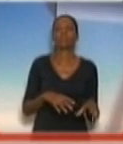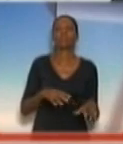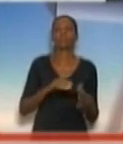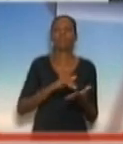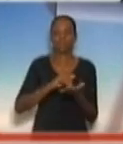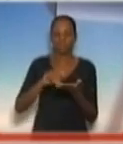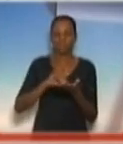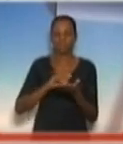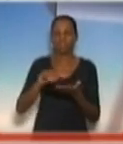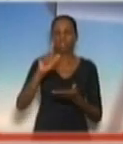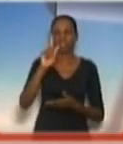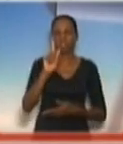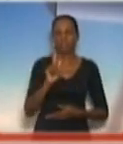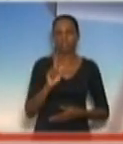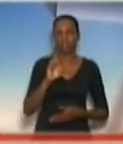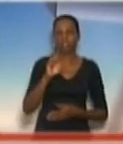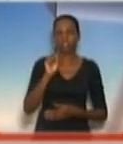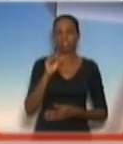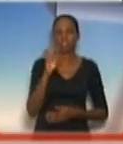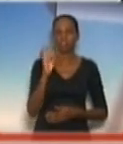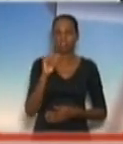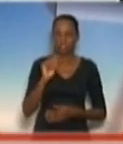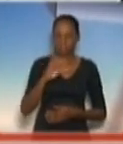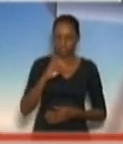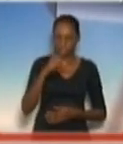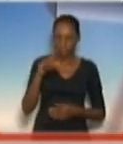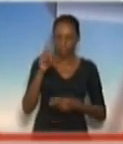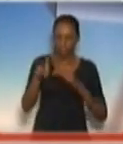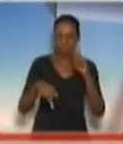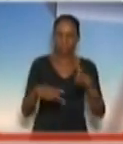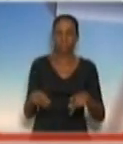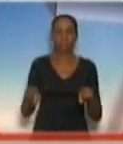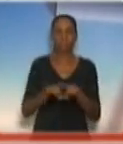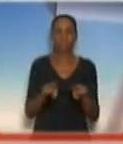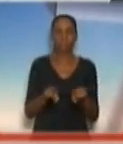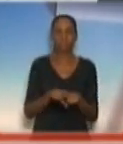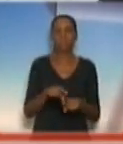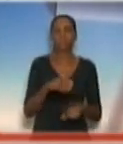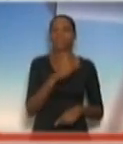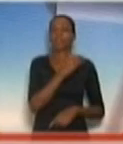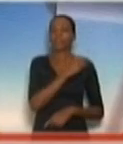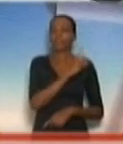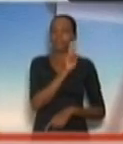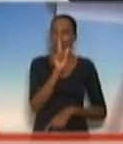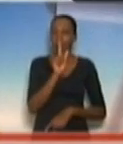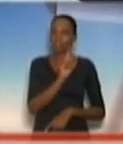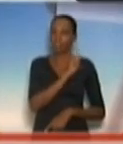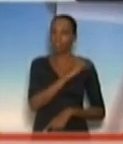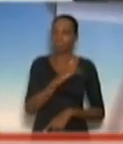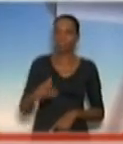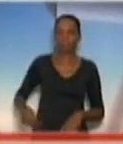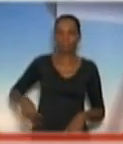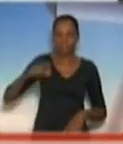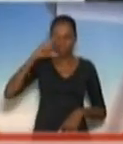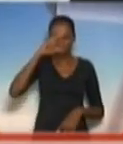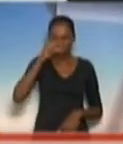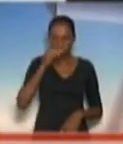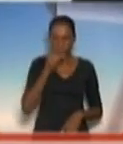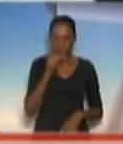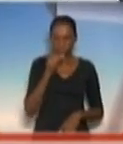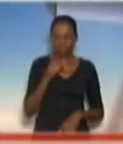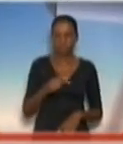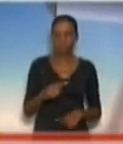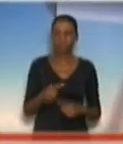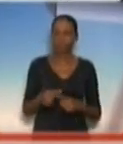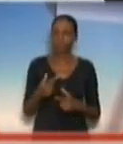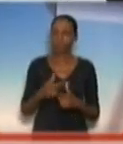de gestão pública e também ao governador Geraldo Alckmin, porque está insustentável a